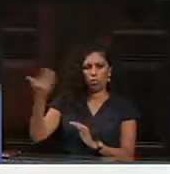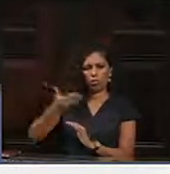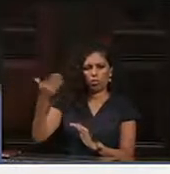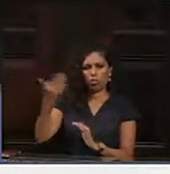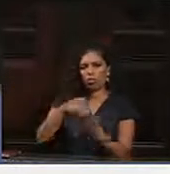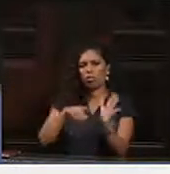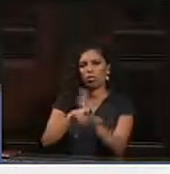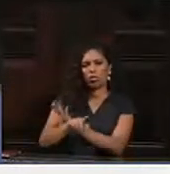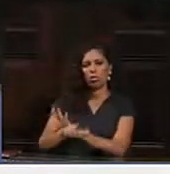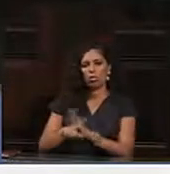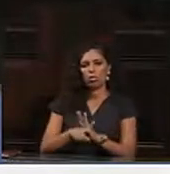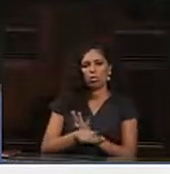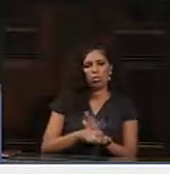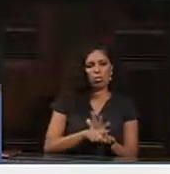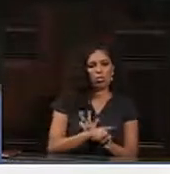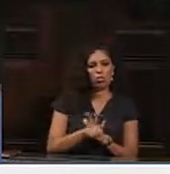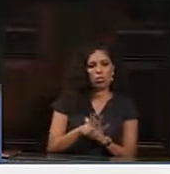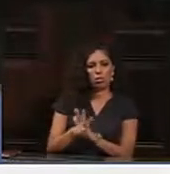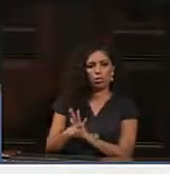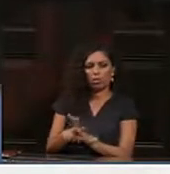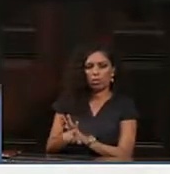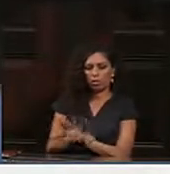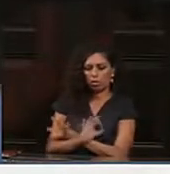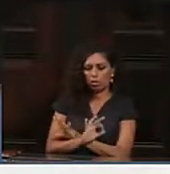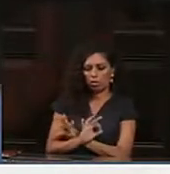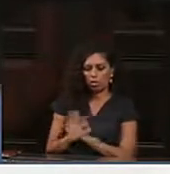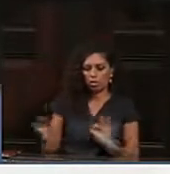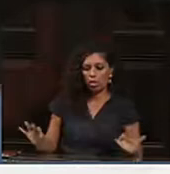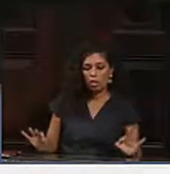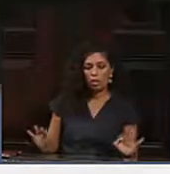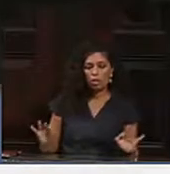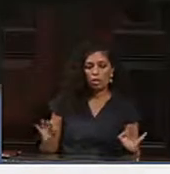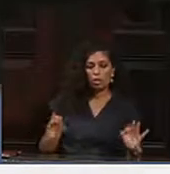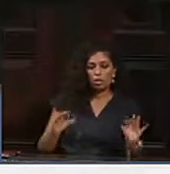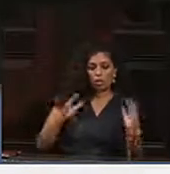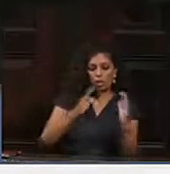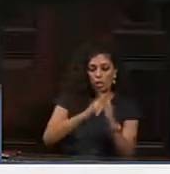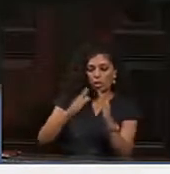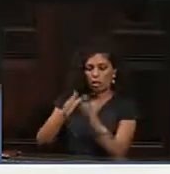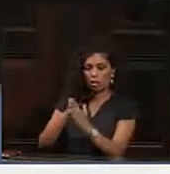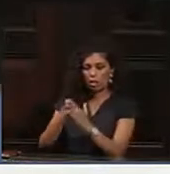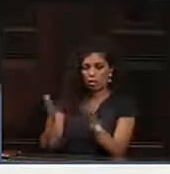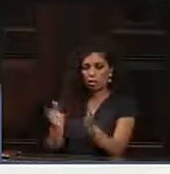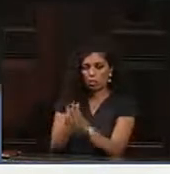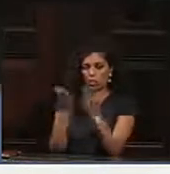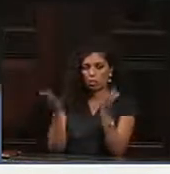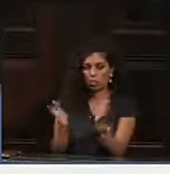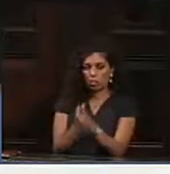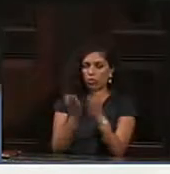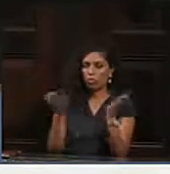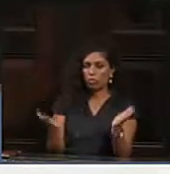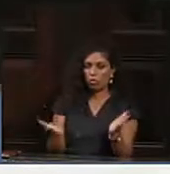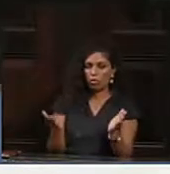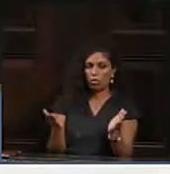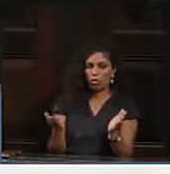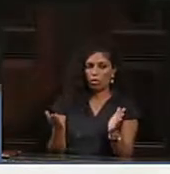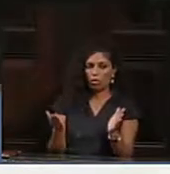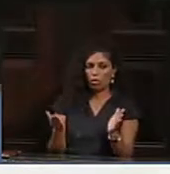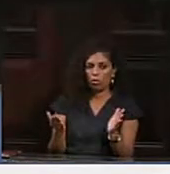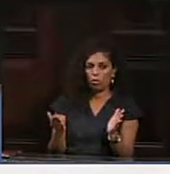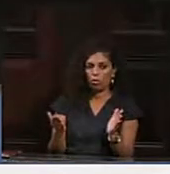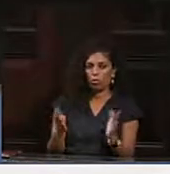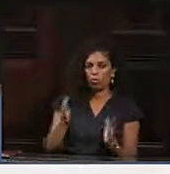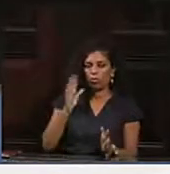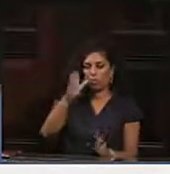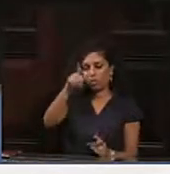vistorias para as unidades de baixa renda. E que, na verdade, são as unidades que, numa primeira análise, estão até mais